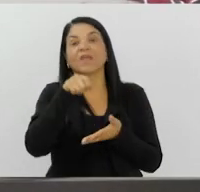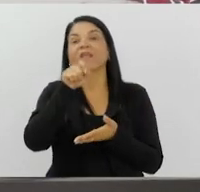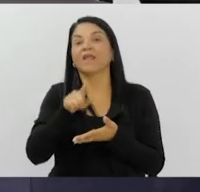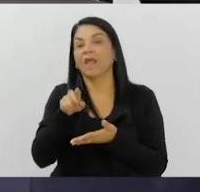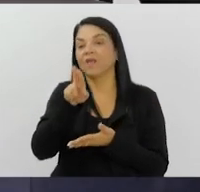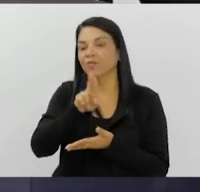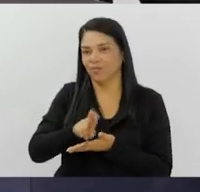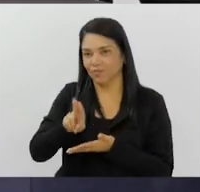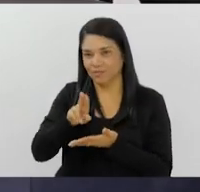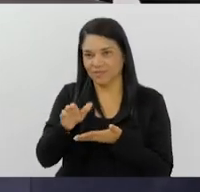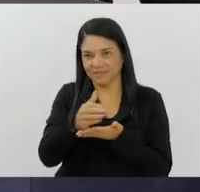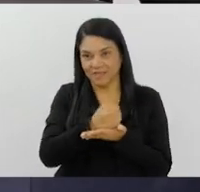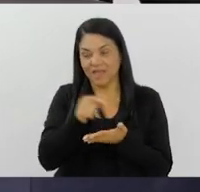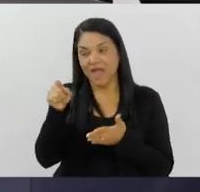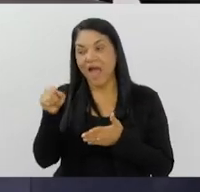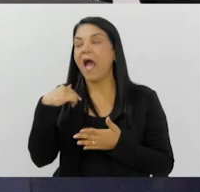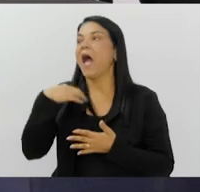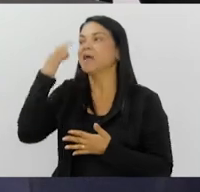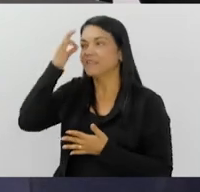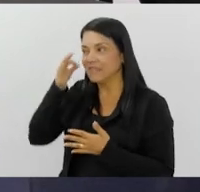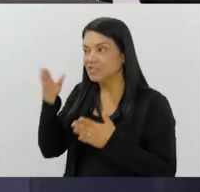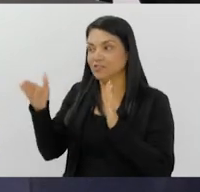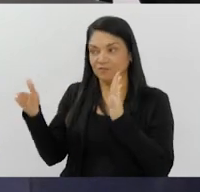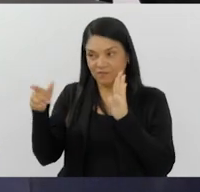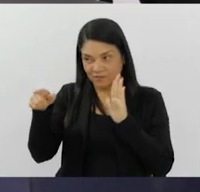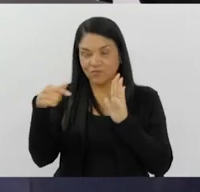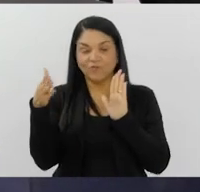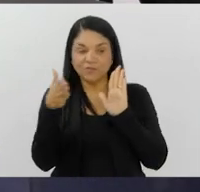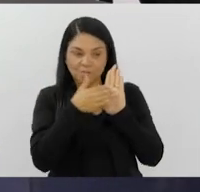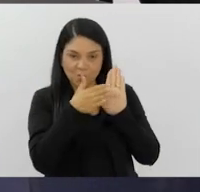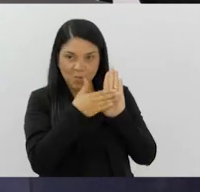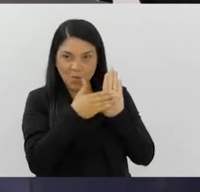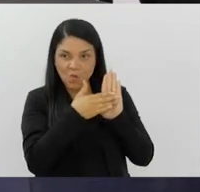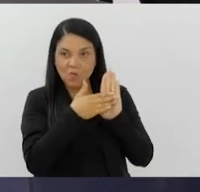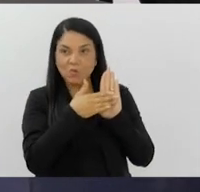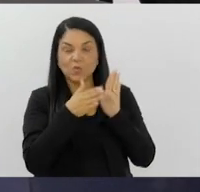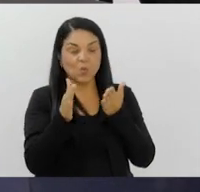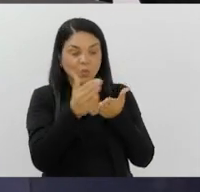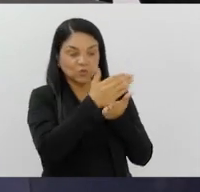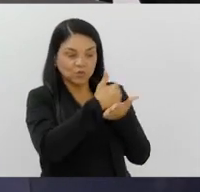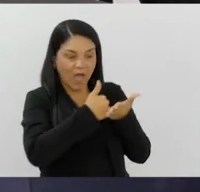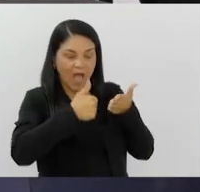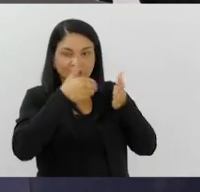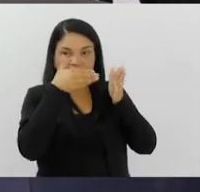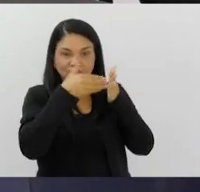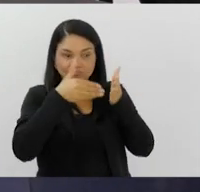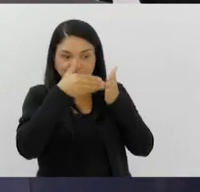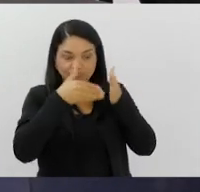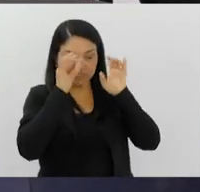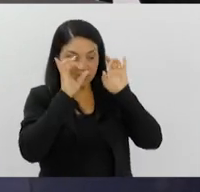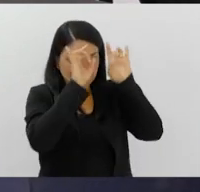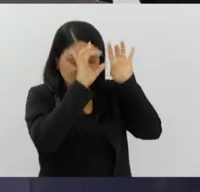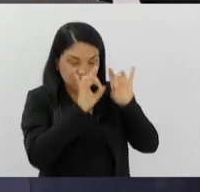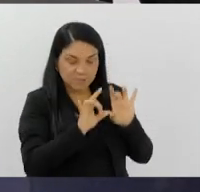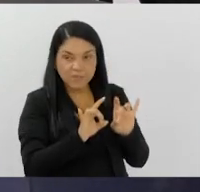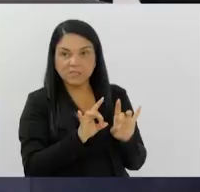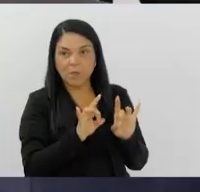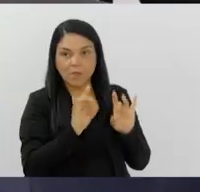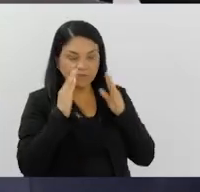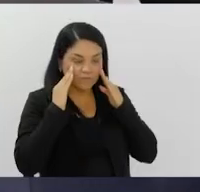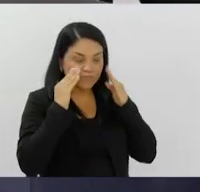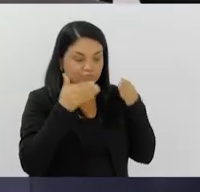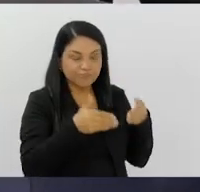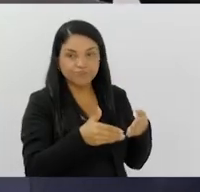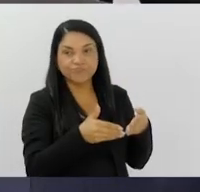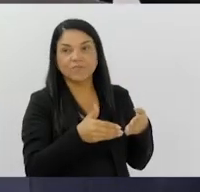entendi que você agora tá propondo uma restrição que os dados sejam utilizados exclusivamente para